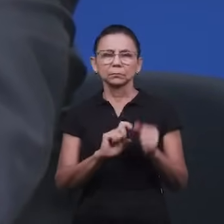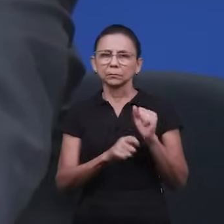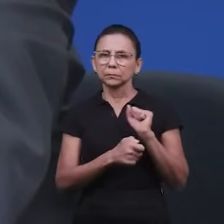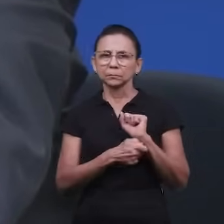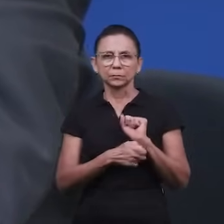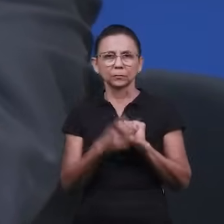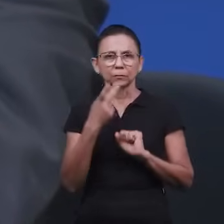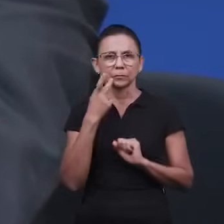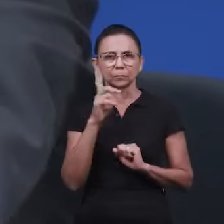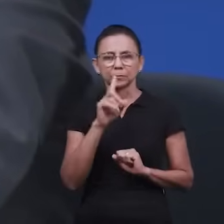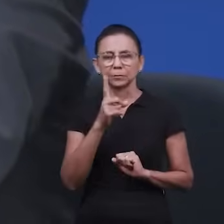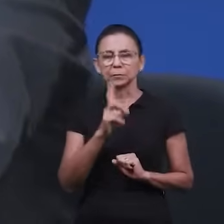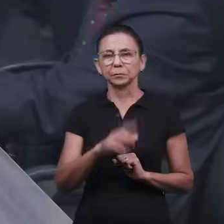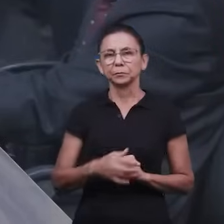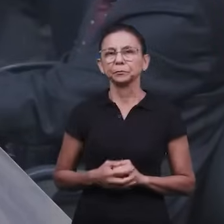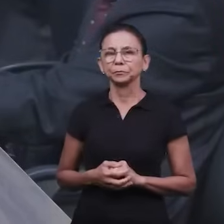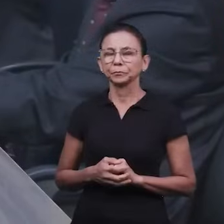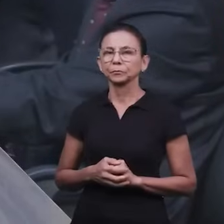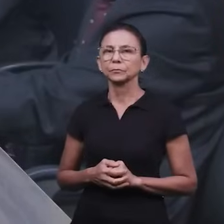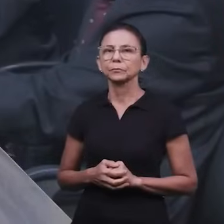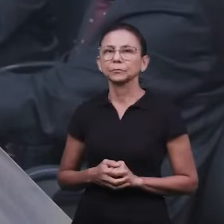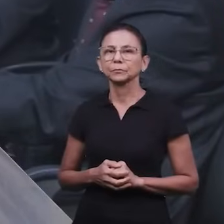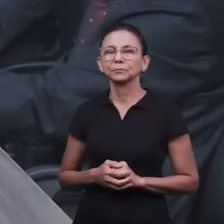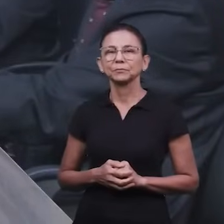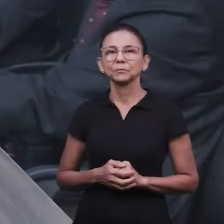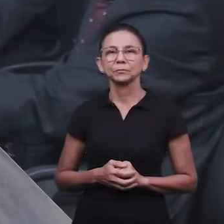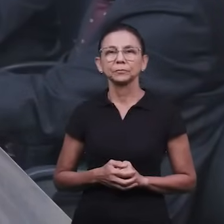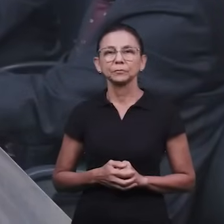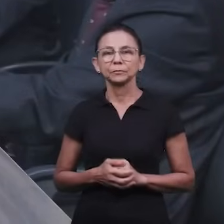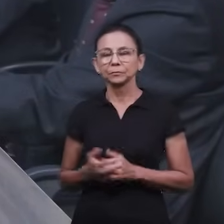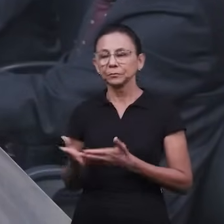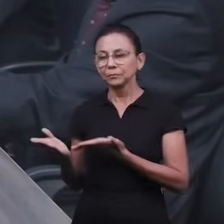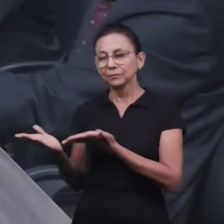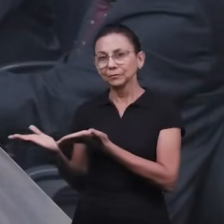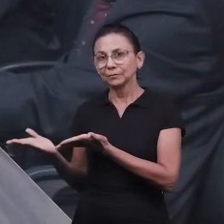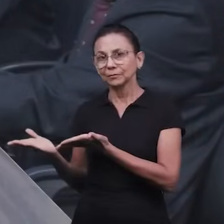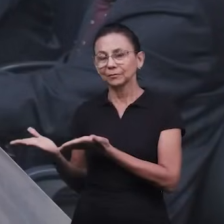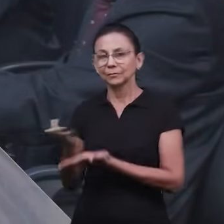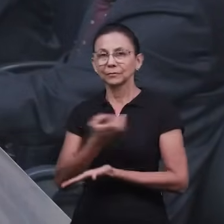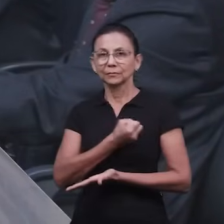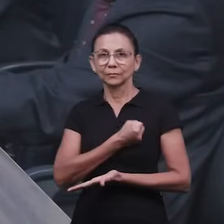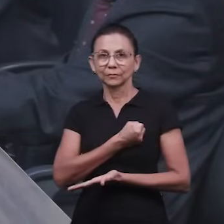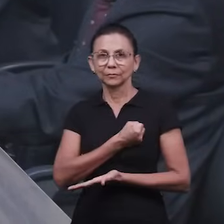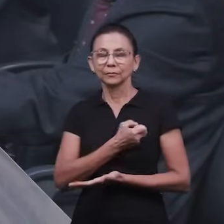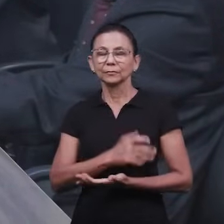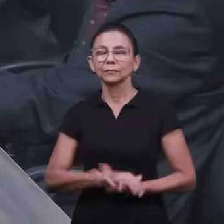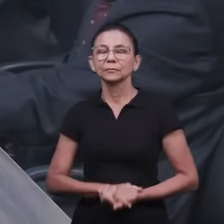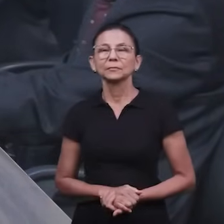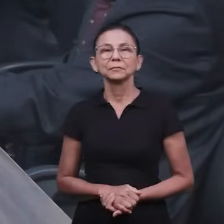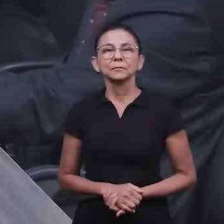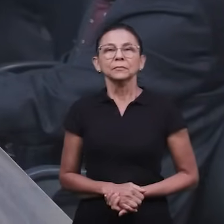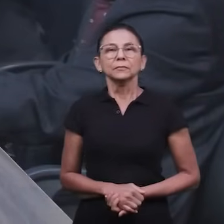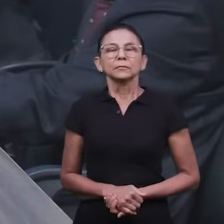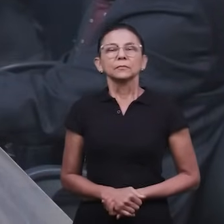tem dado no Ligue 0800. O número 0800 está aqui, 0800